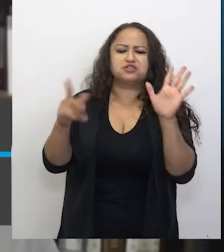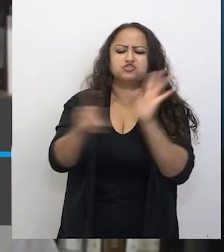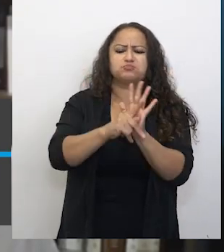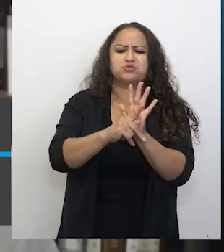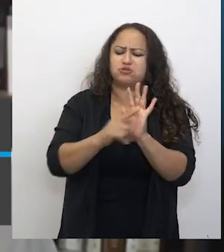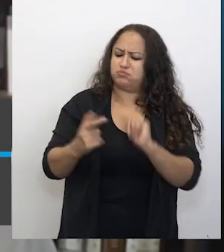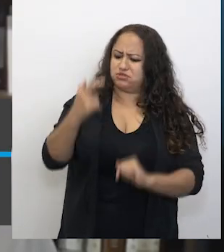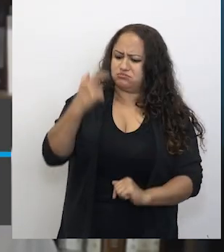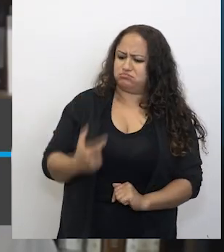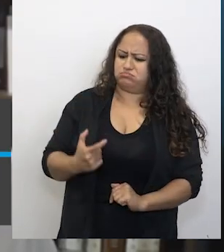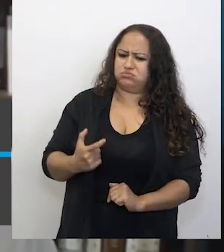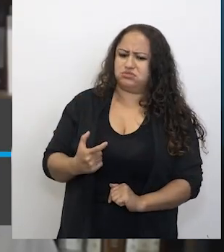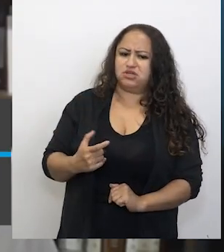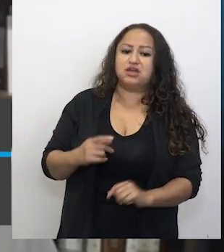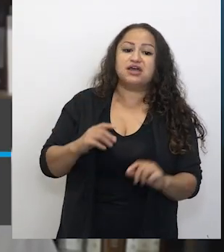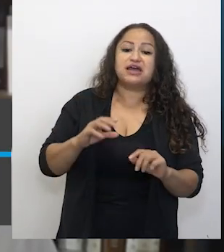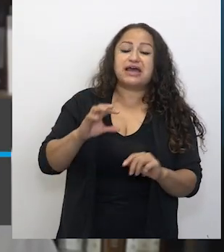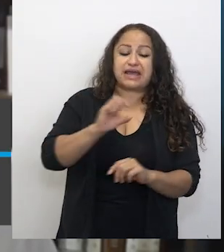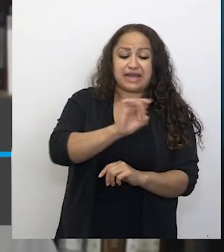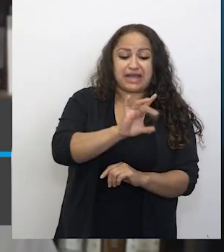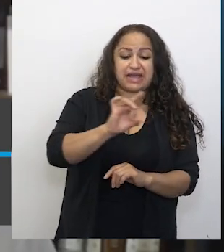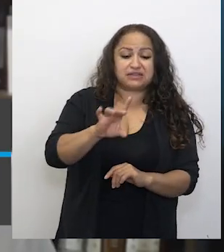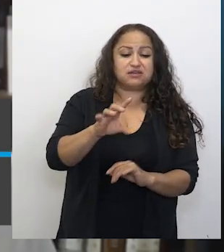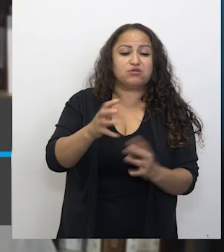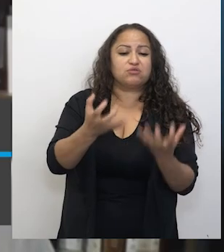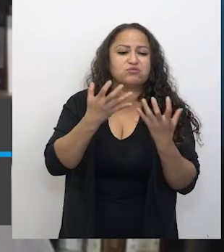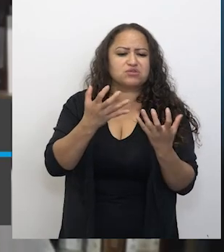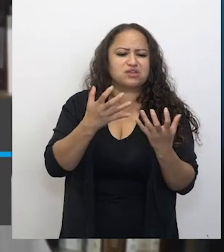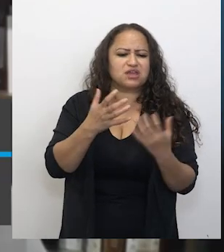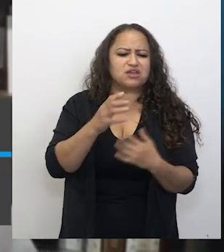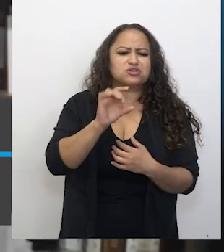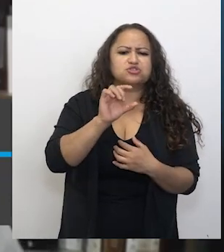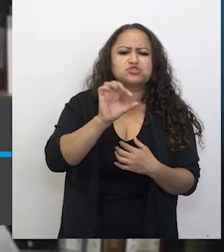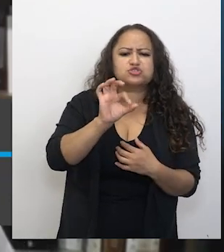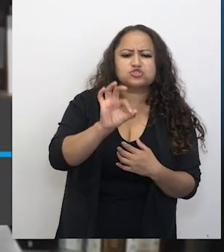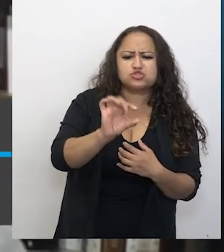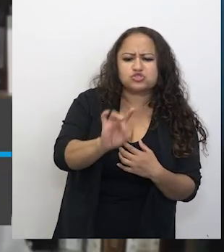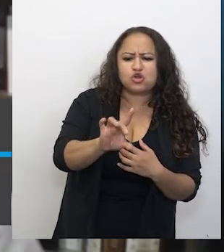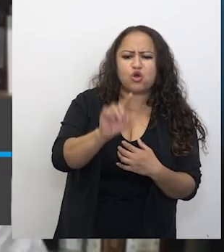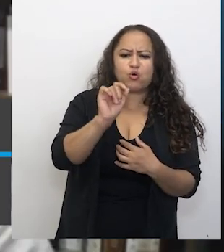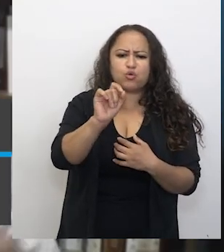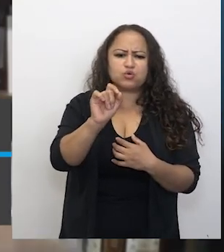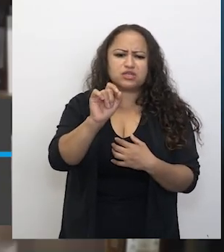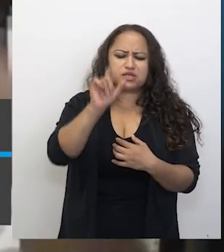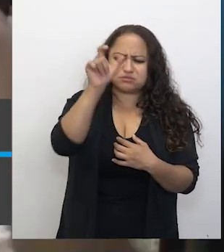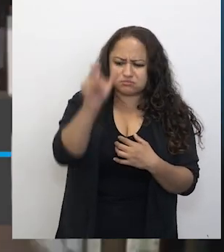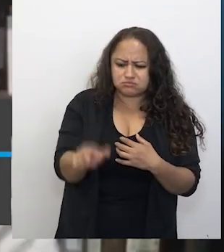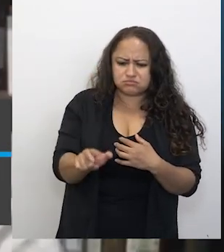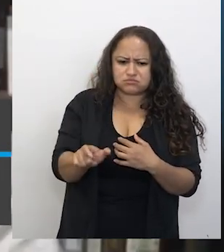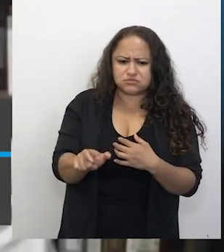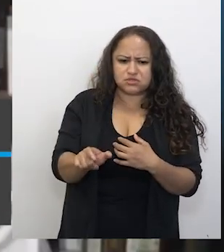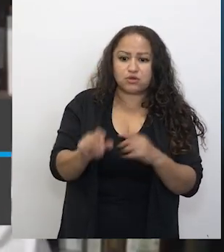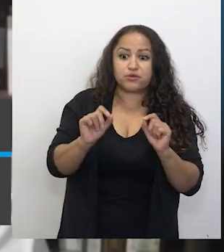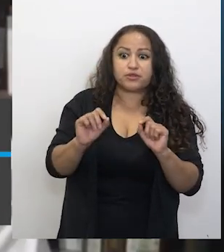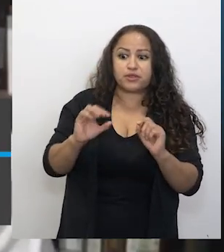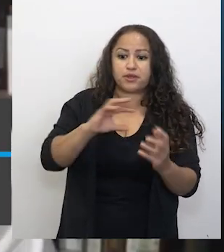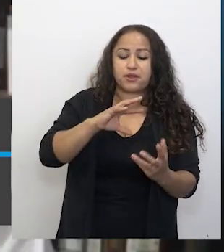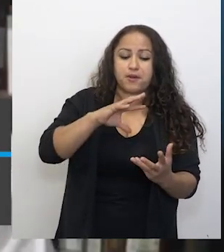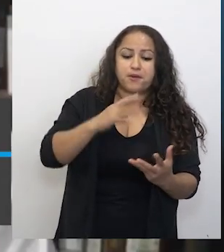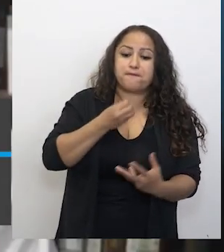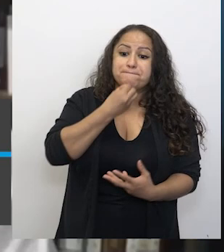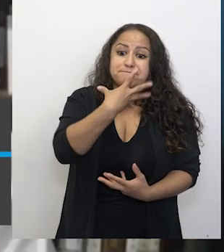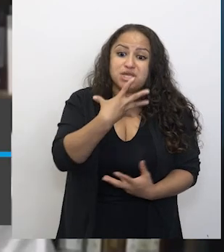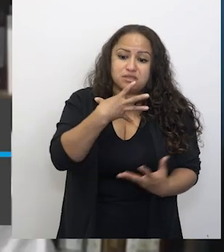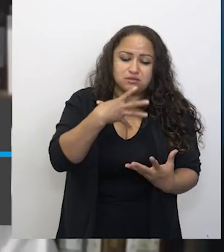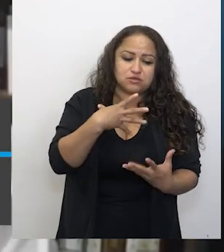busca somente aquilo que é para si, né, busca seus próprios interesses, em detrimento daquilo que é o bem comum, como nós bem